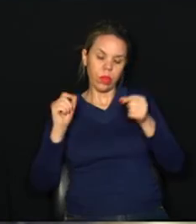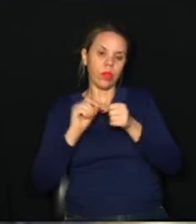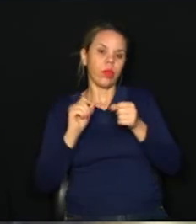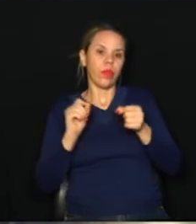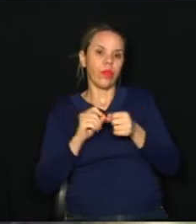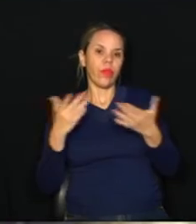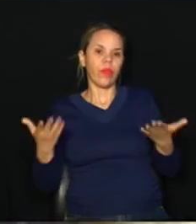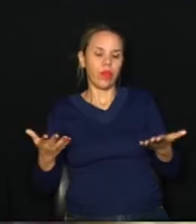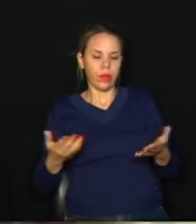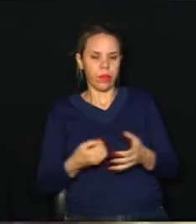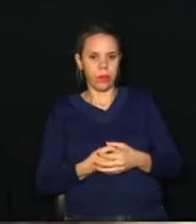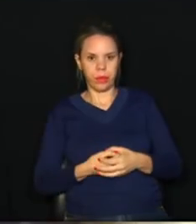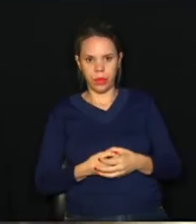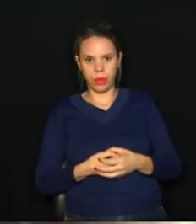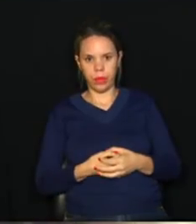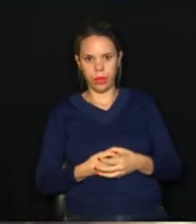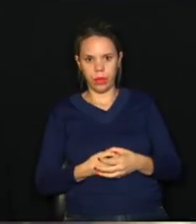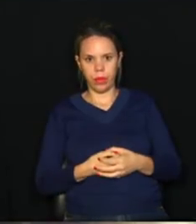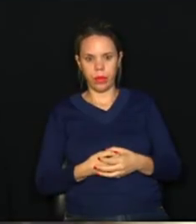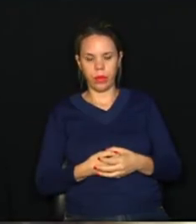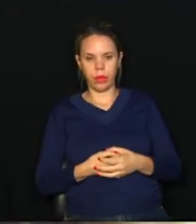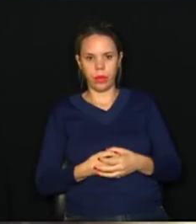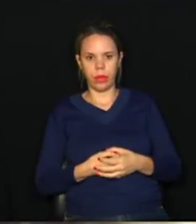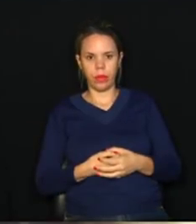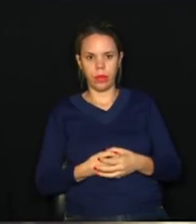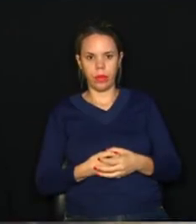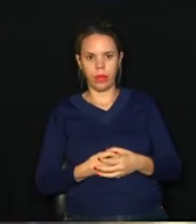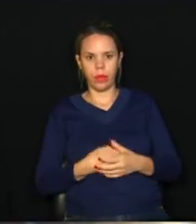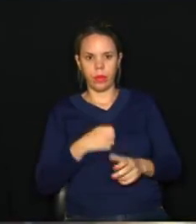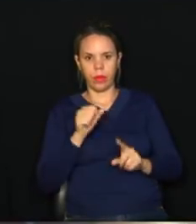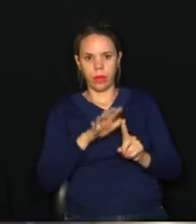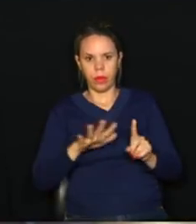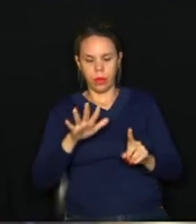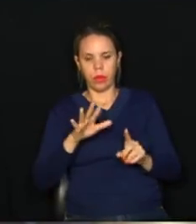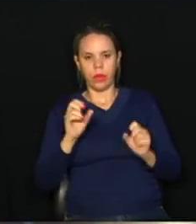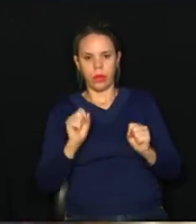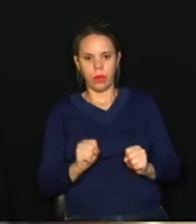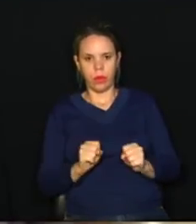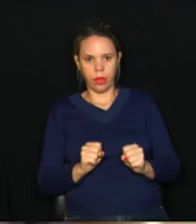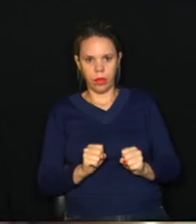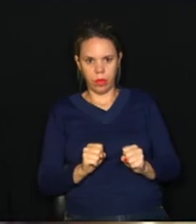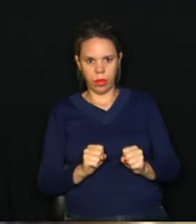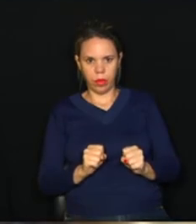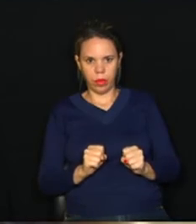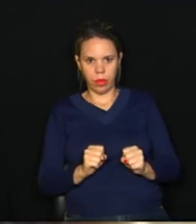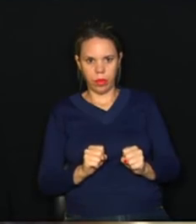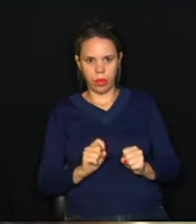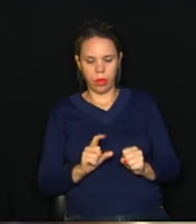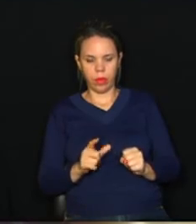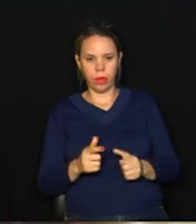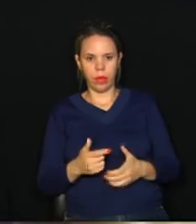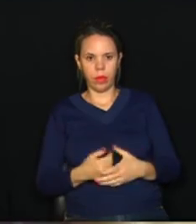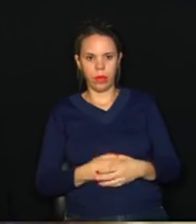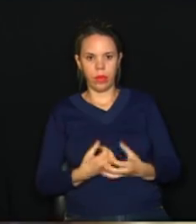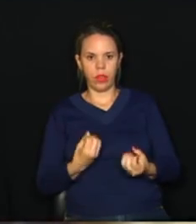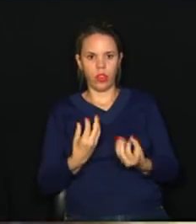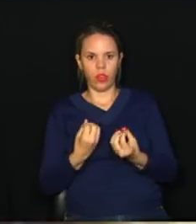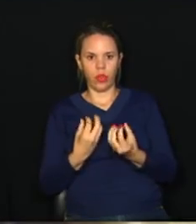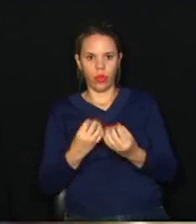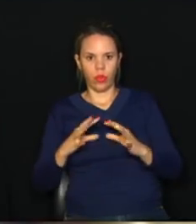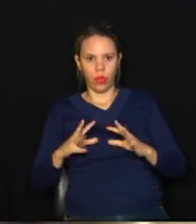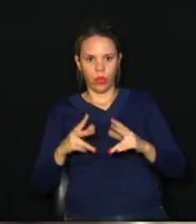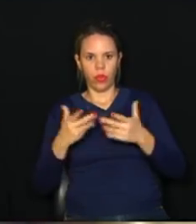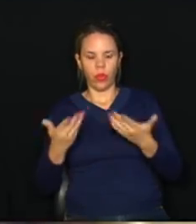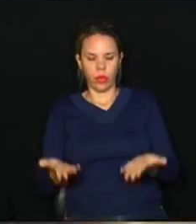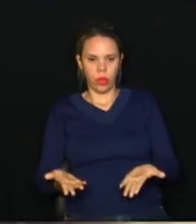estamos passando e o que nós produzimos, para que a sociedade possa, de posse das informações todas,